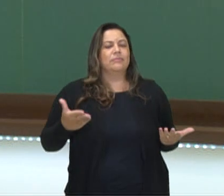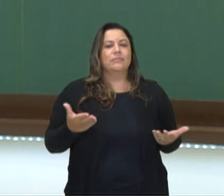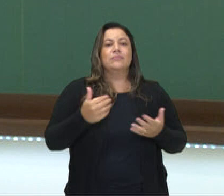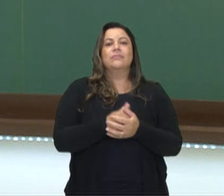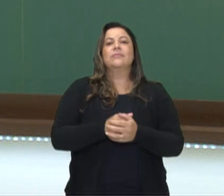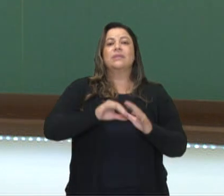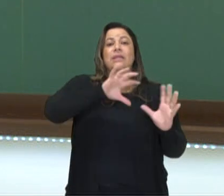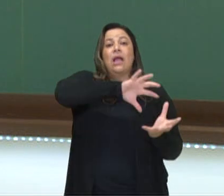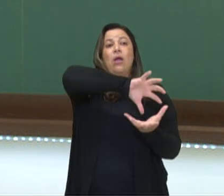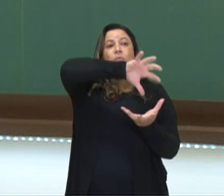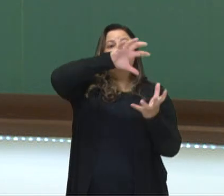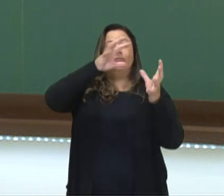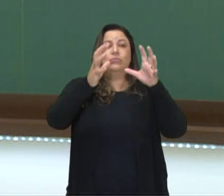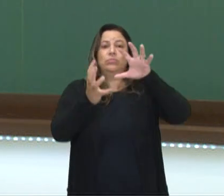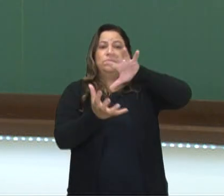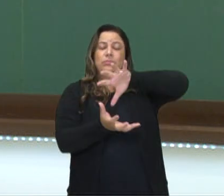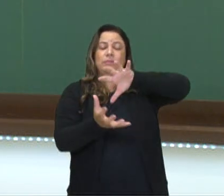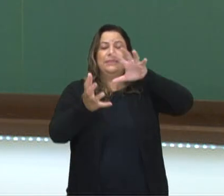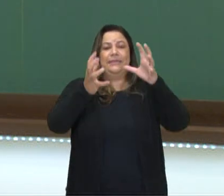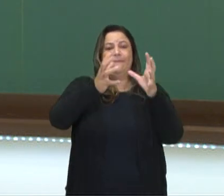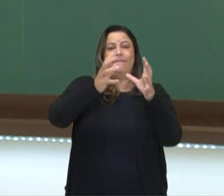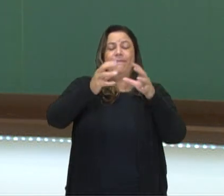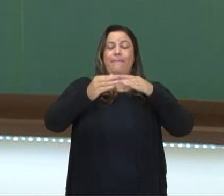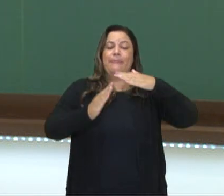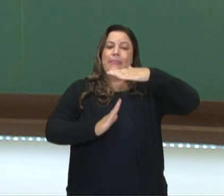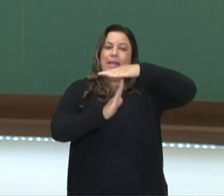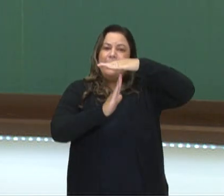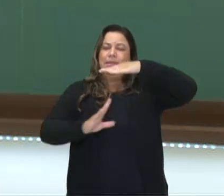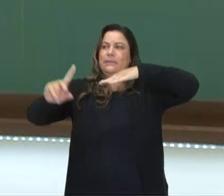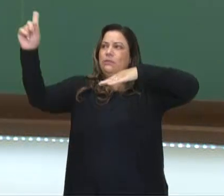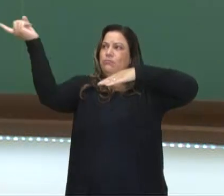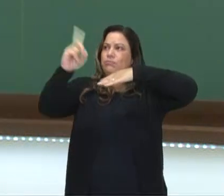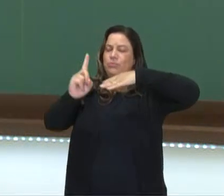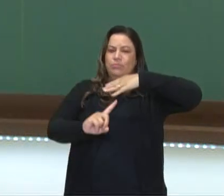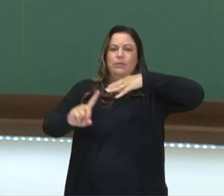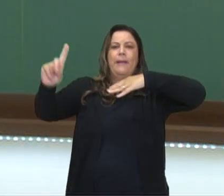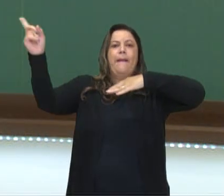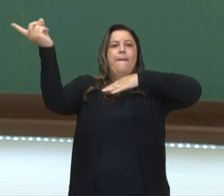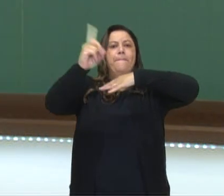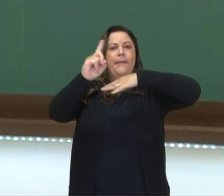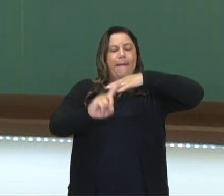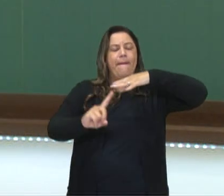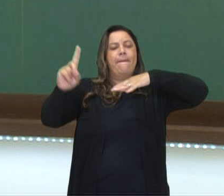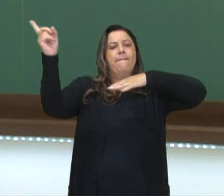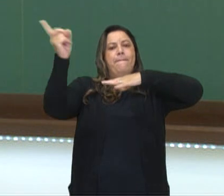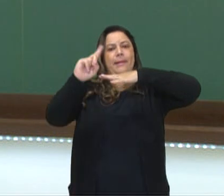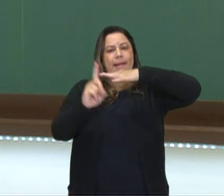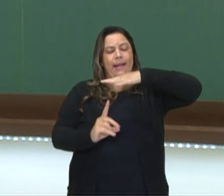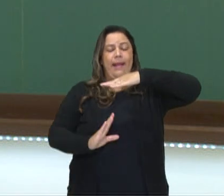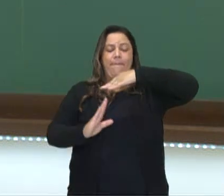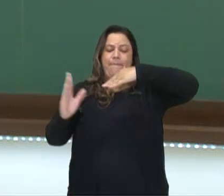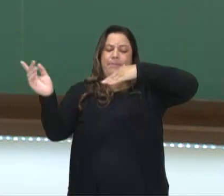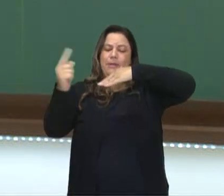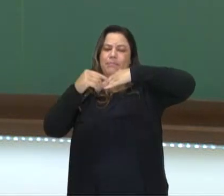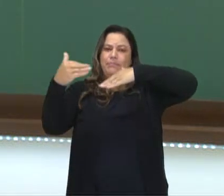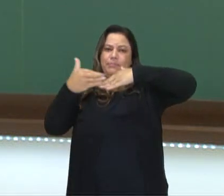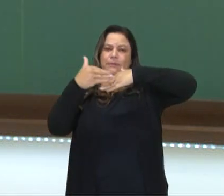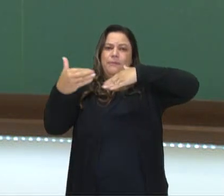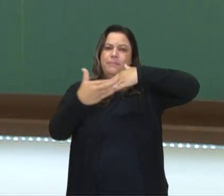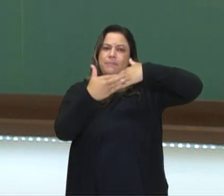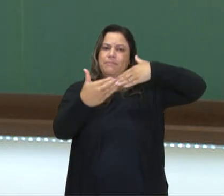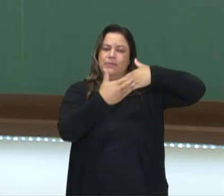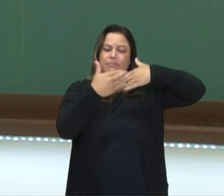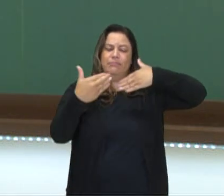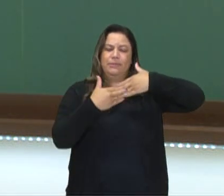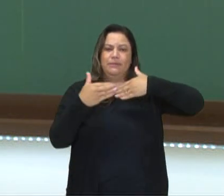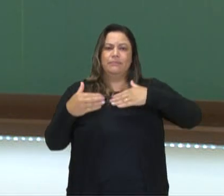ozônio ela vai impedir com que os raios solares, que são nocivos para nós, que eles atinjam diretamente